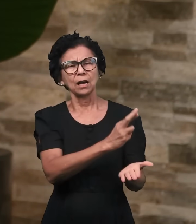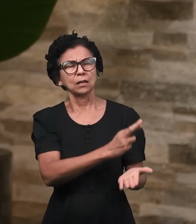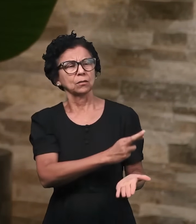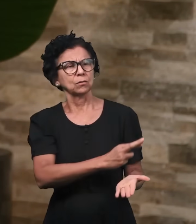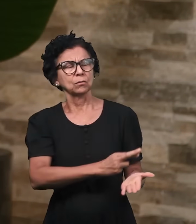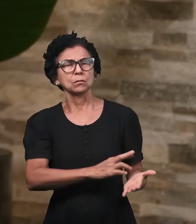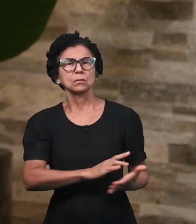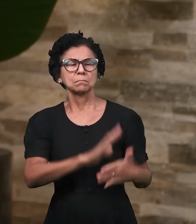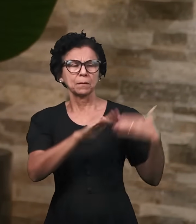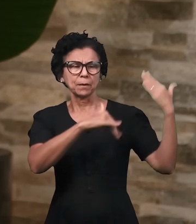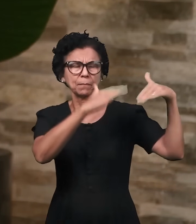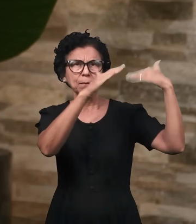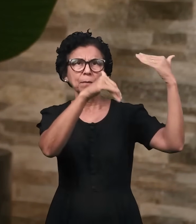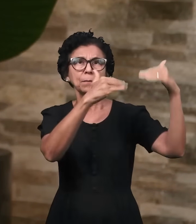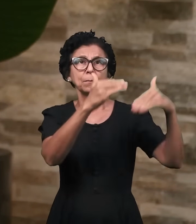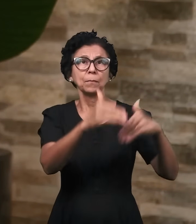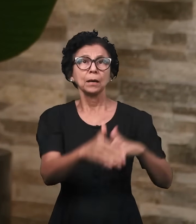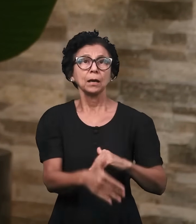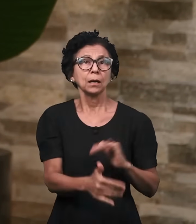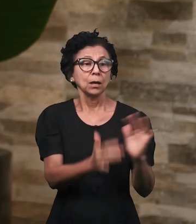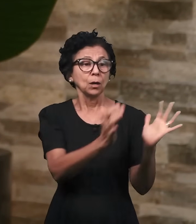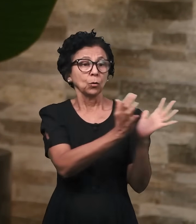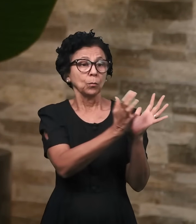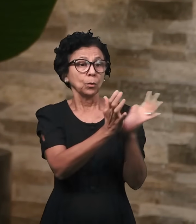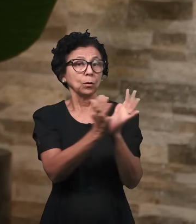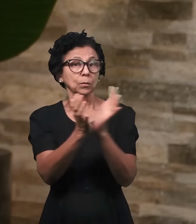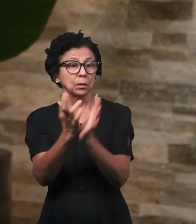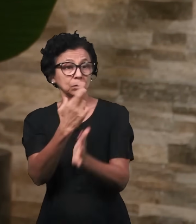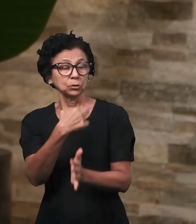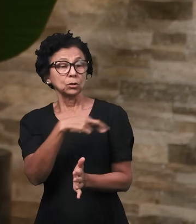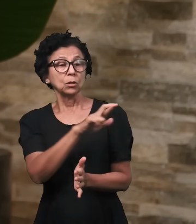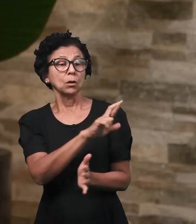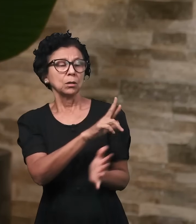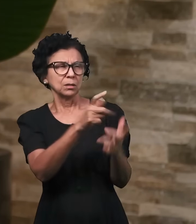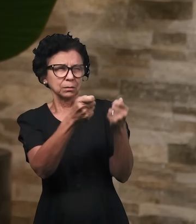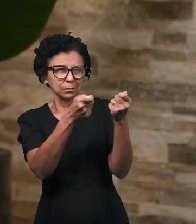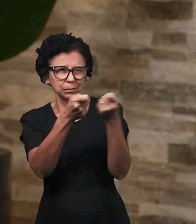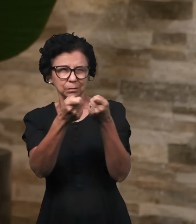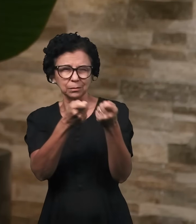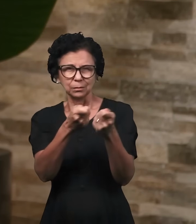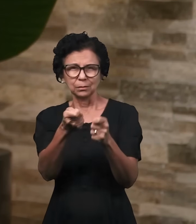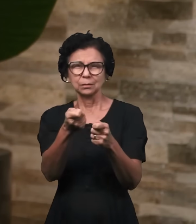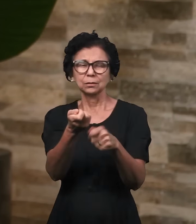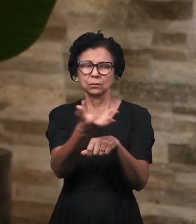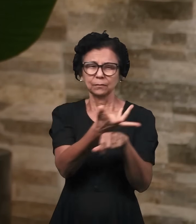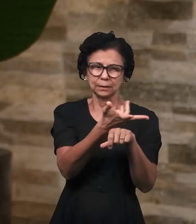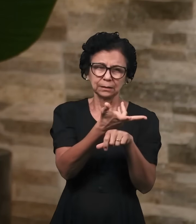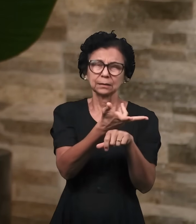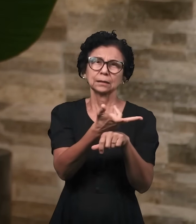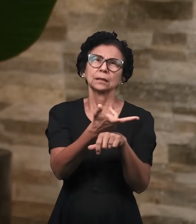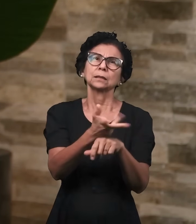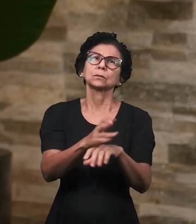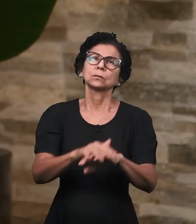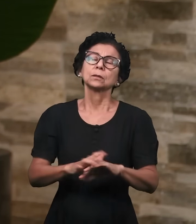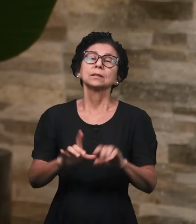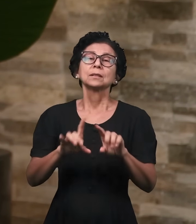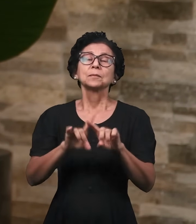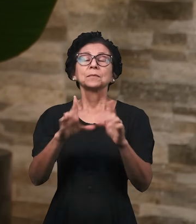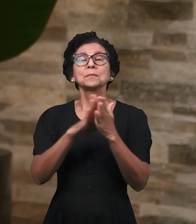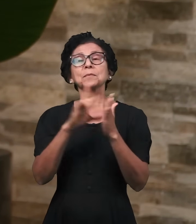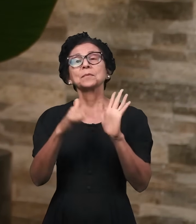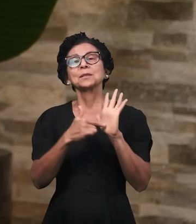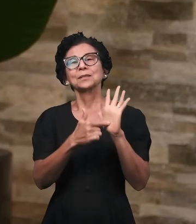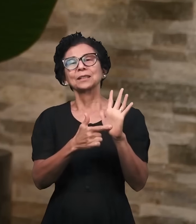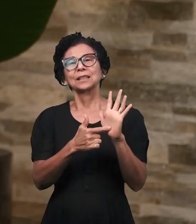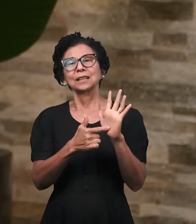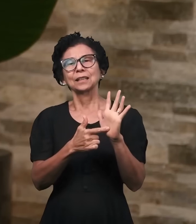inclusive dominando até alguns grupos religiosos, quando na verdade a palavra do Senhor faz sossegar o nosso coração.